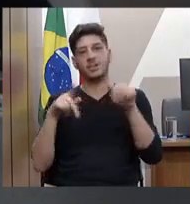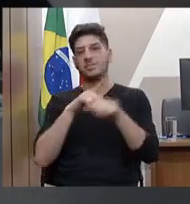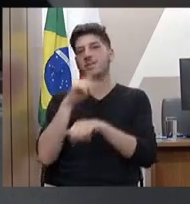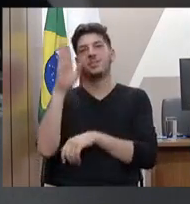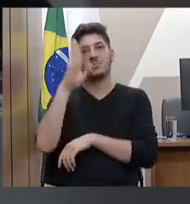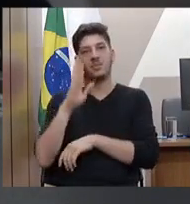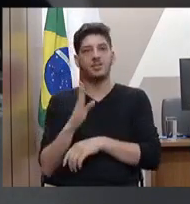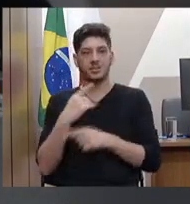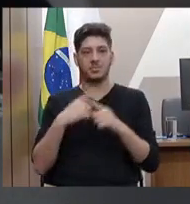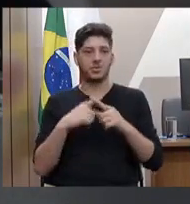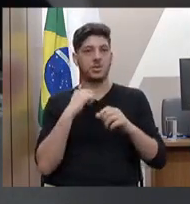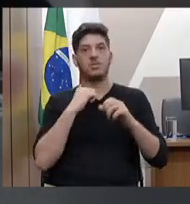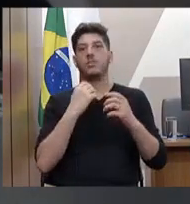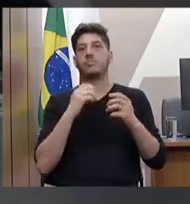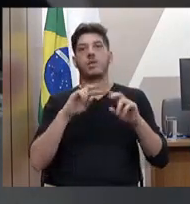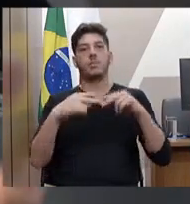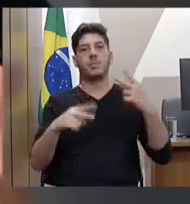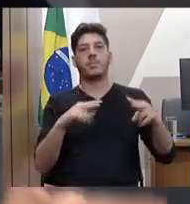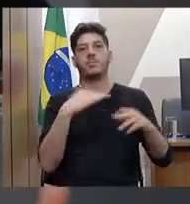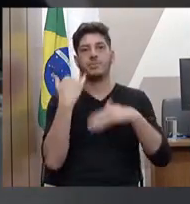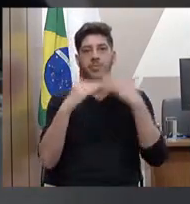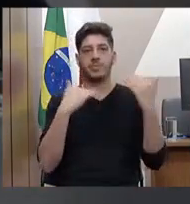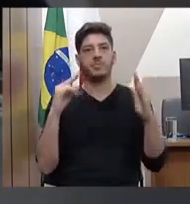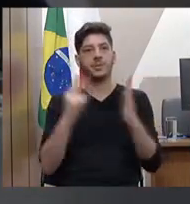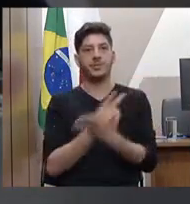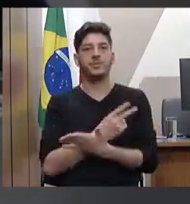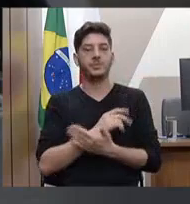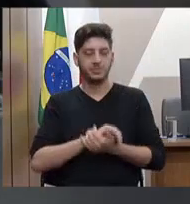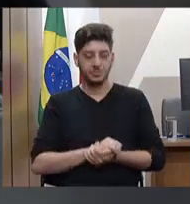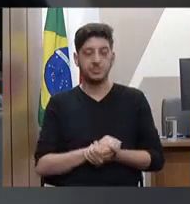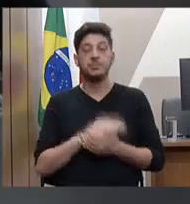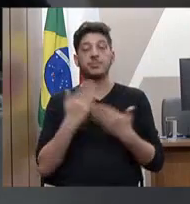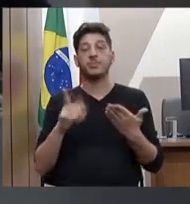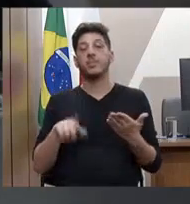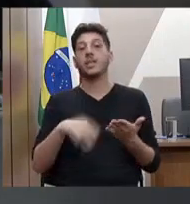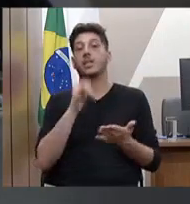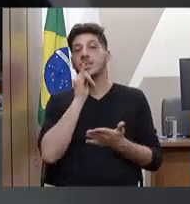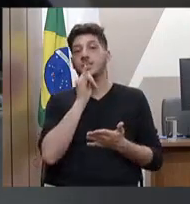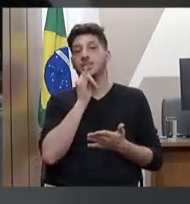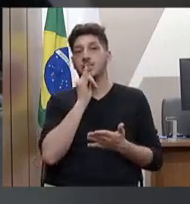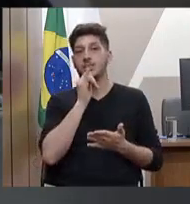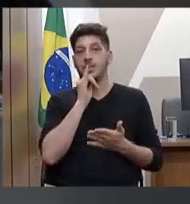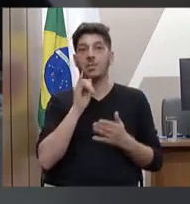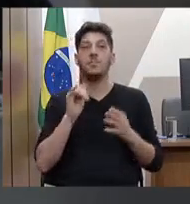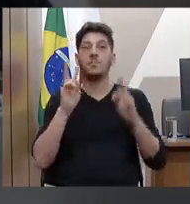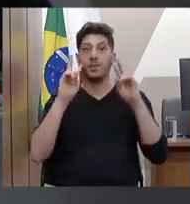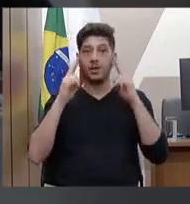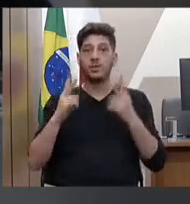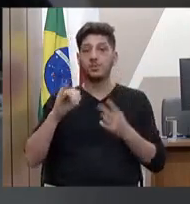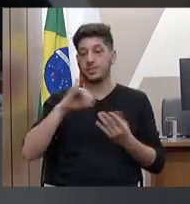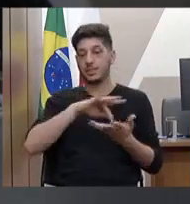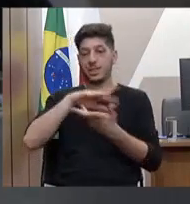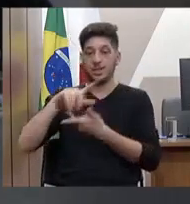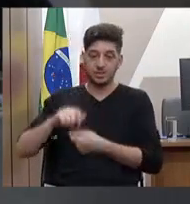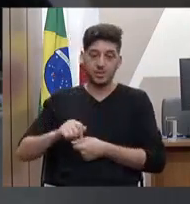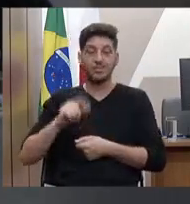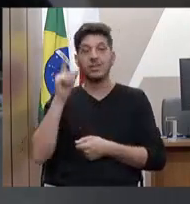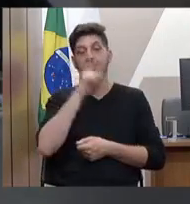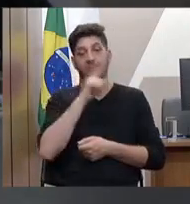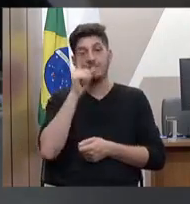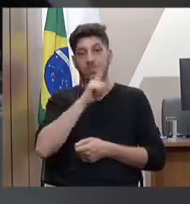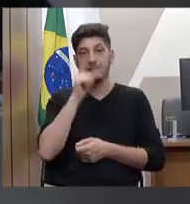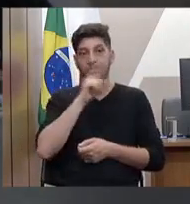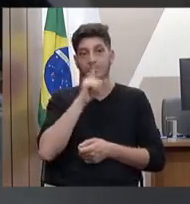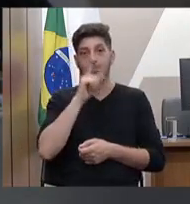se produzisse a explosão então nós né que é um exemplo de de reconhecimento internacional da falha do do